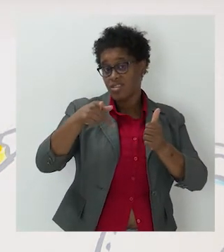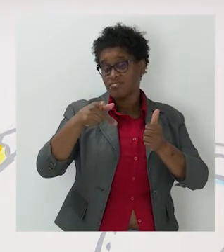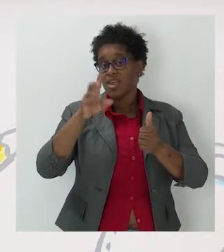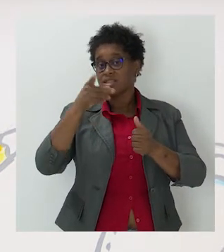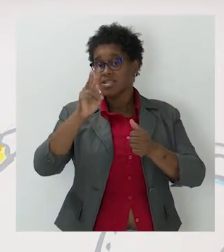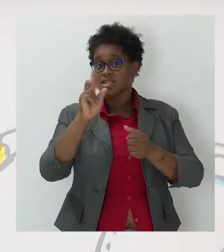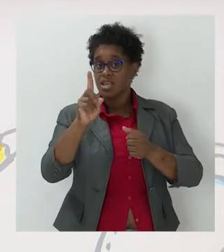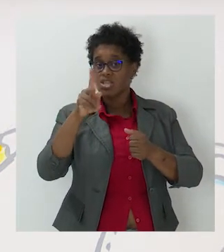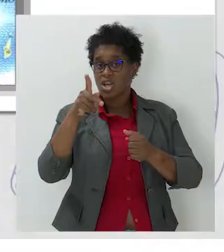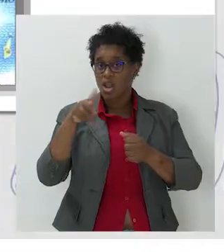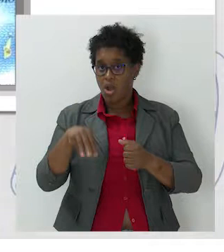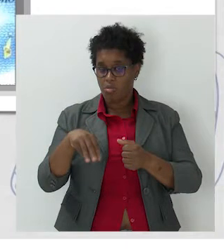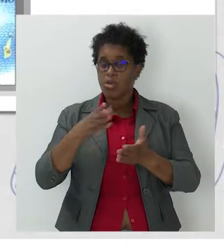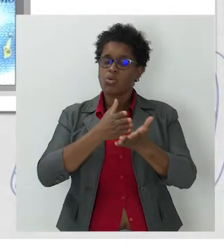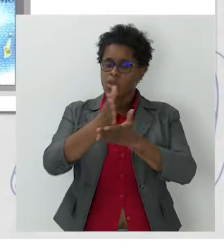Continuando a leitura,